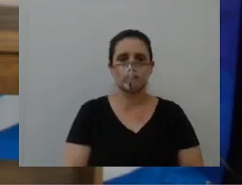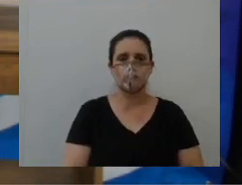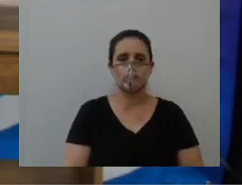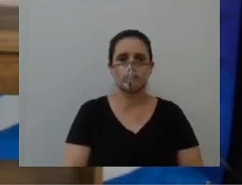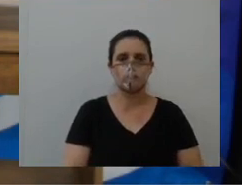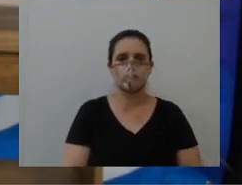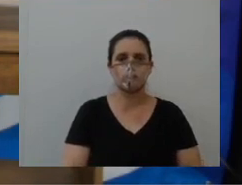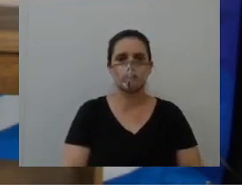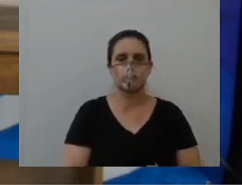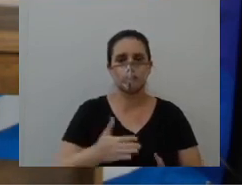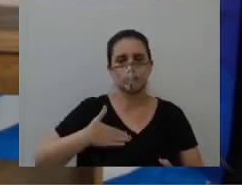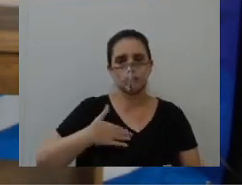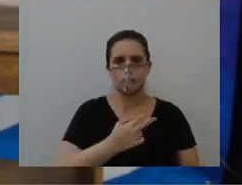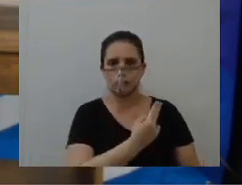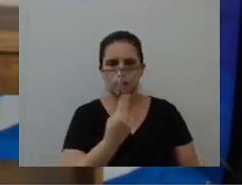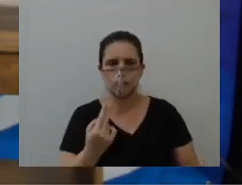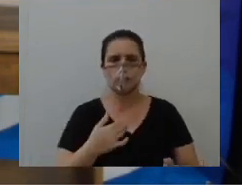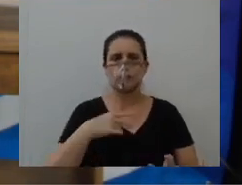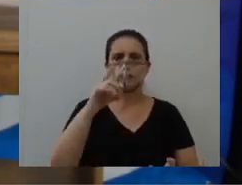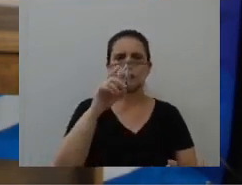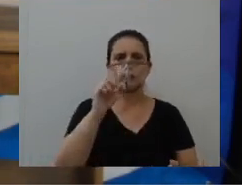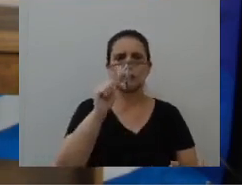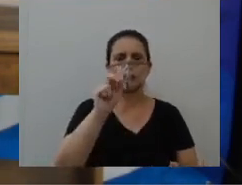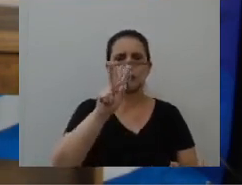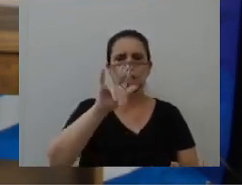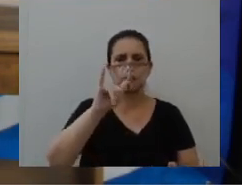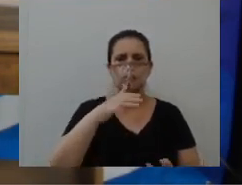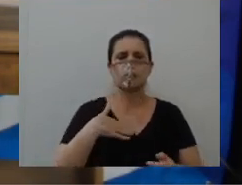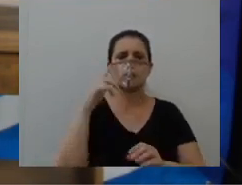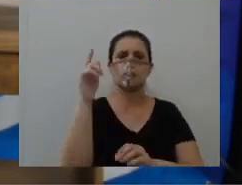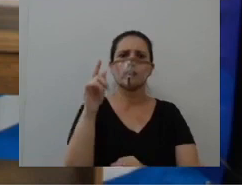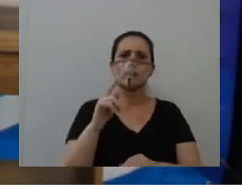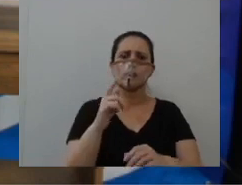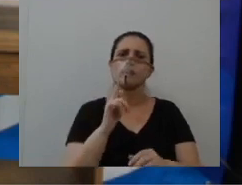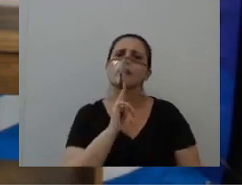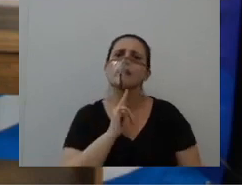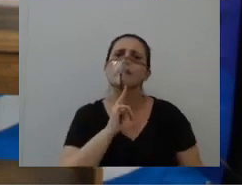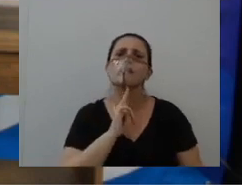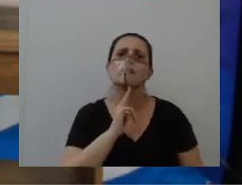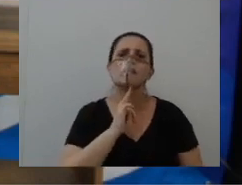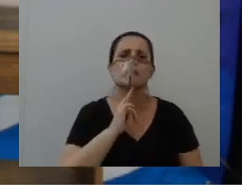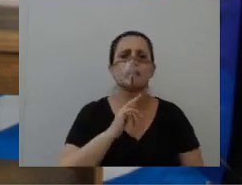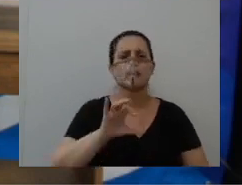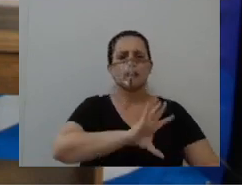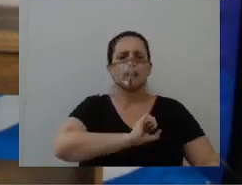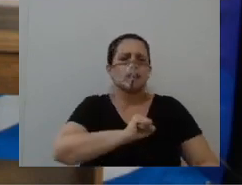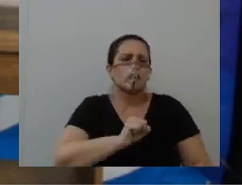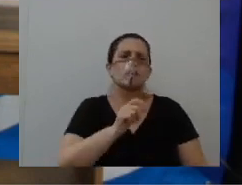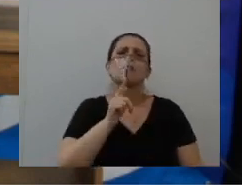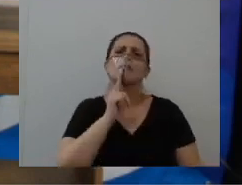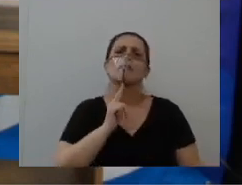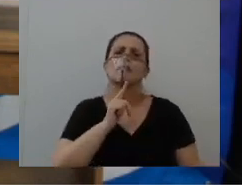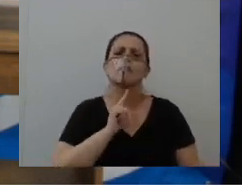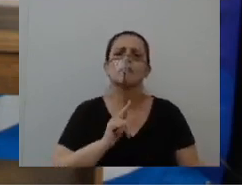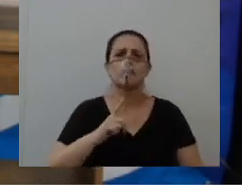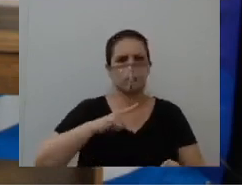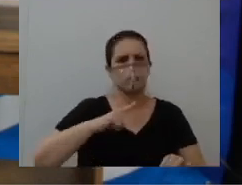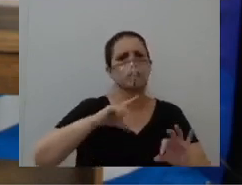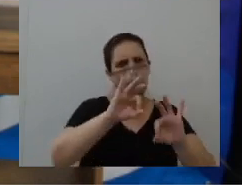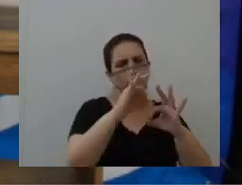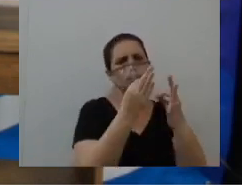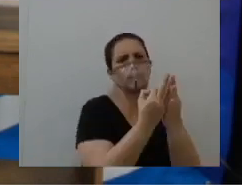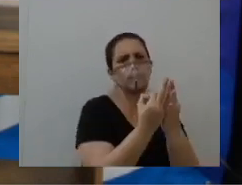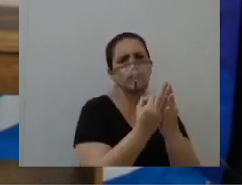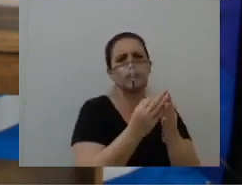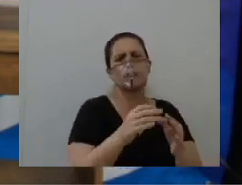Vamos lá. Meu nome é Davi Augusto, sou de Garanhuns. Adoro Garanhuns, tenho família aí, inclusive. O Festival